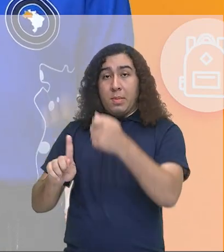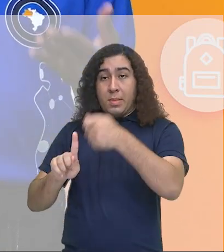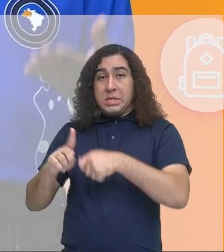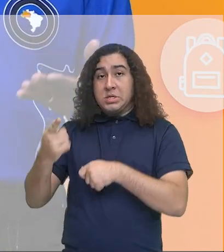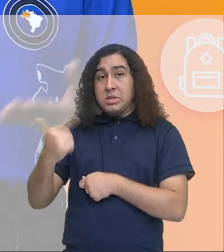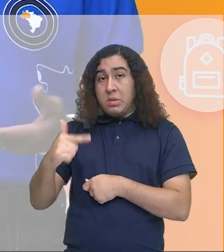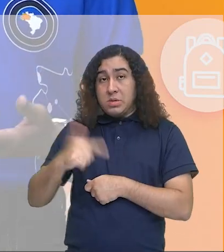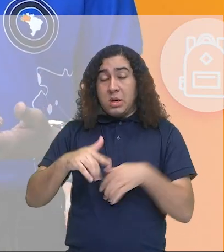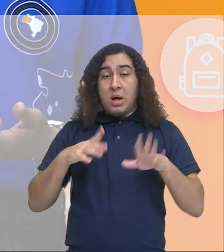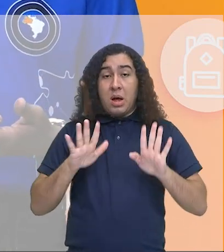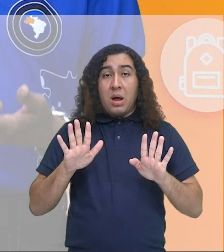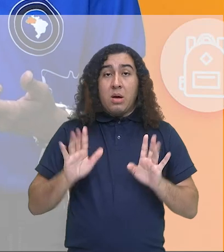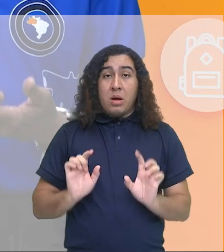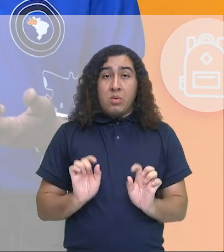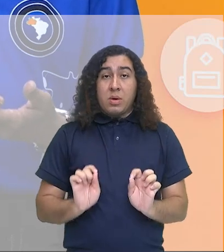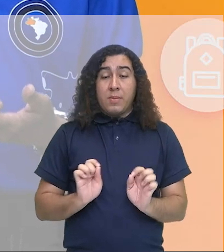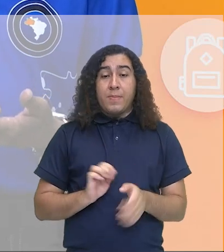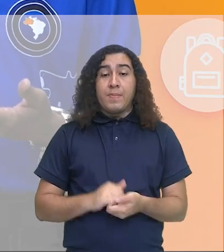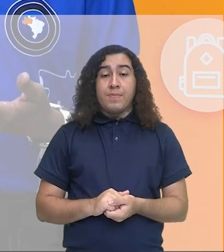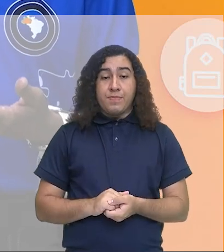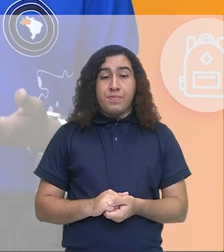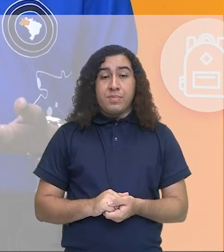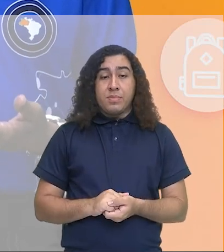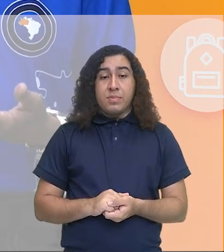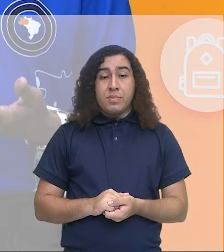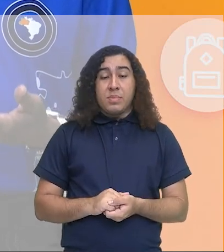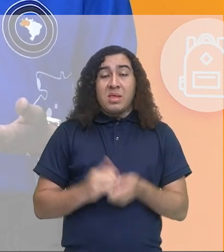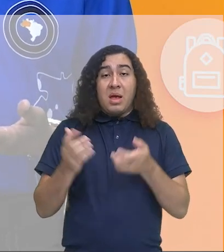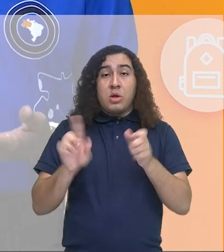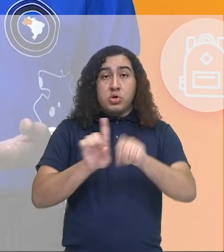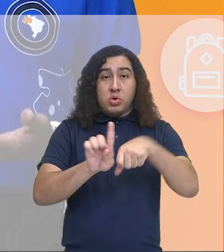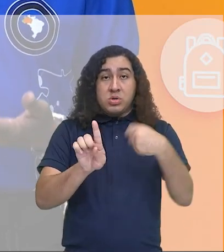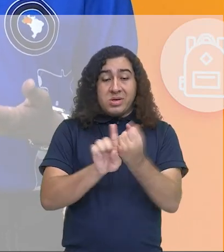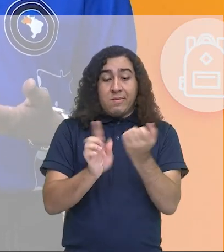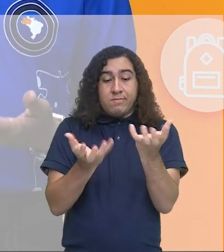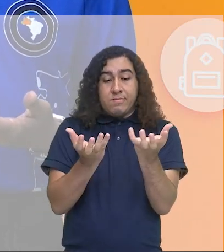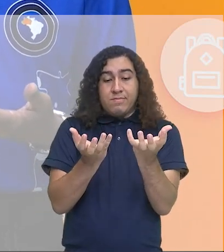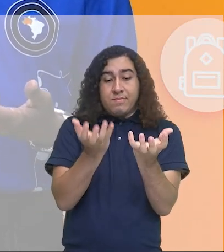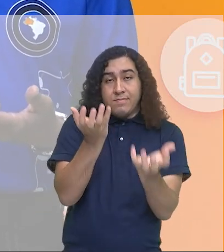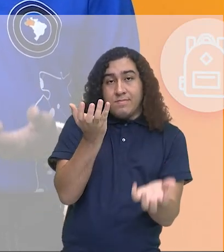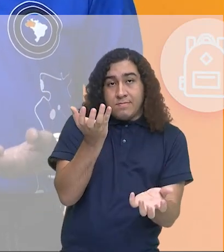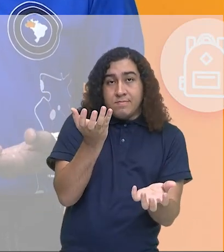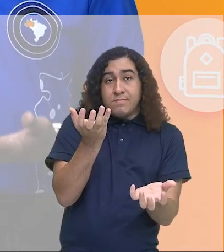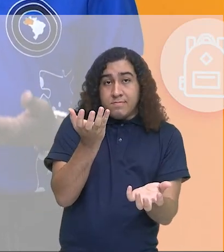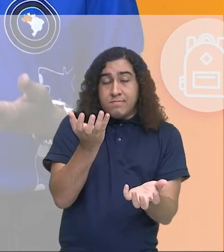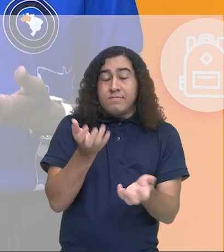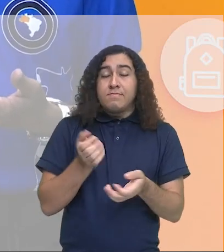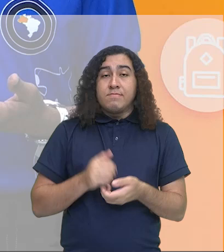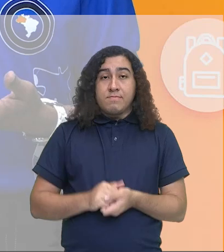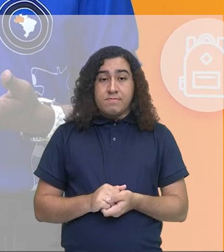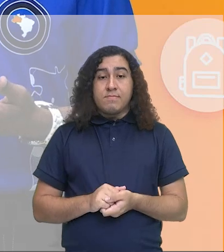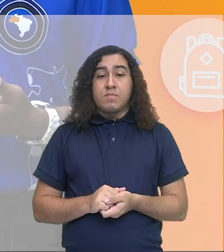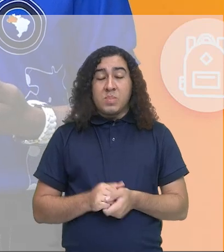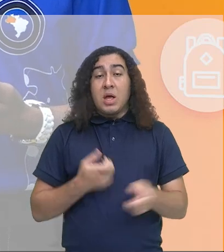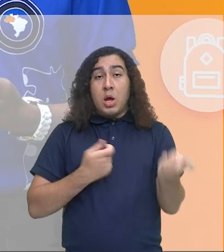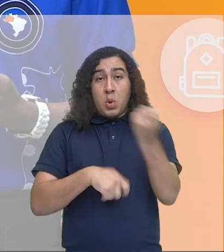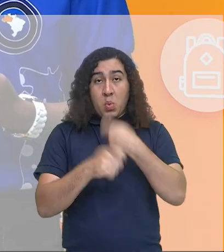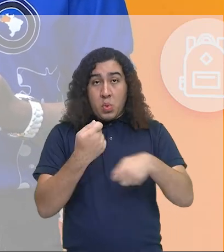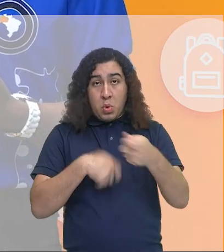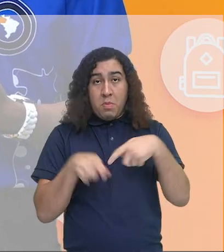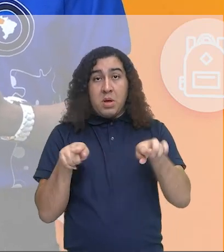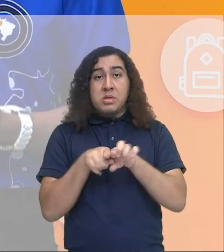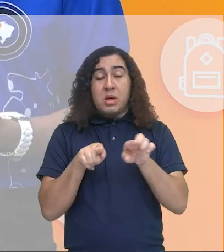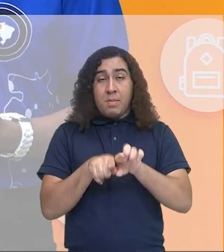tem, isso aí é a desigualdade social, a desigualdade